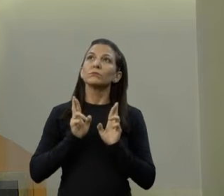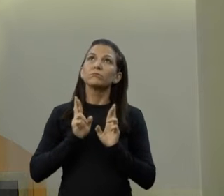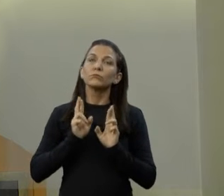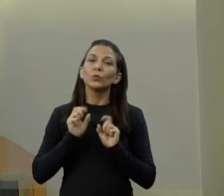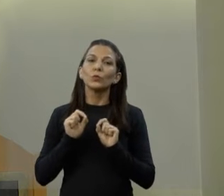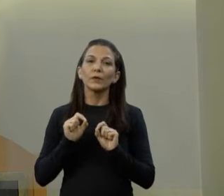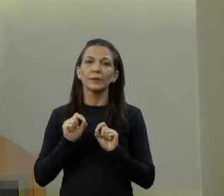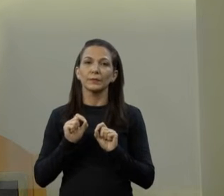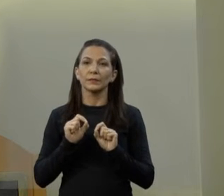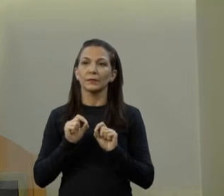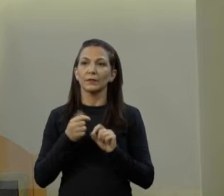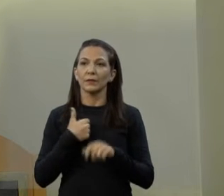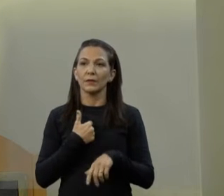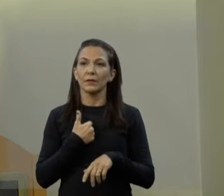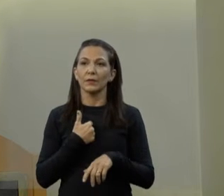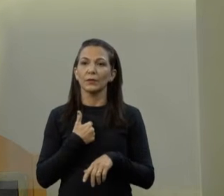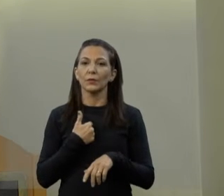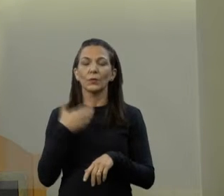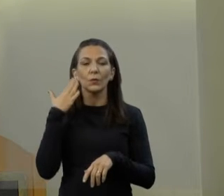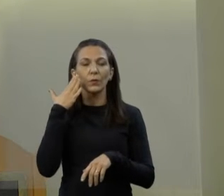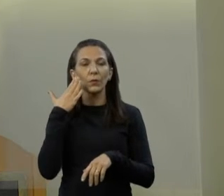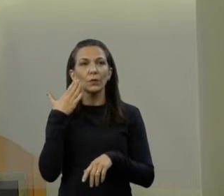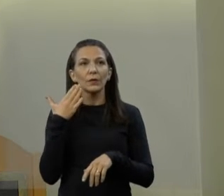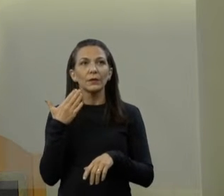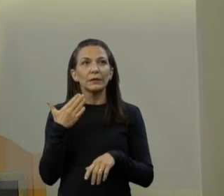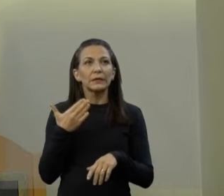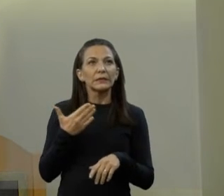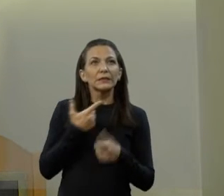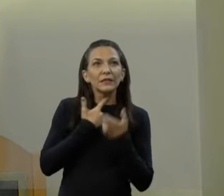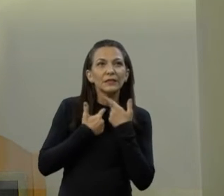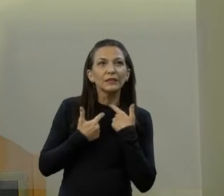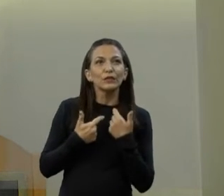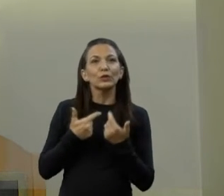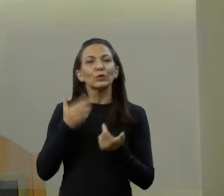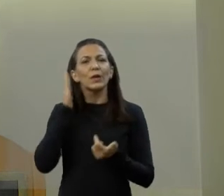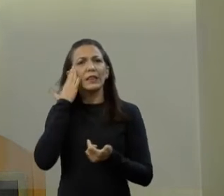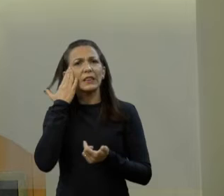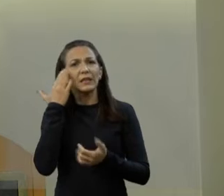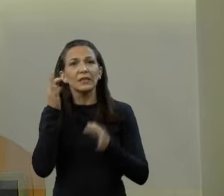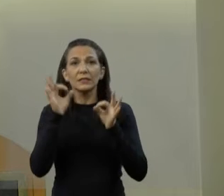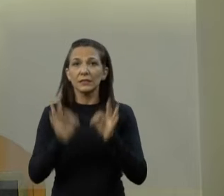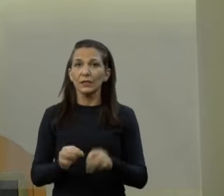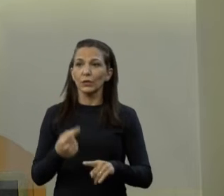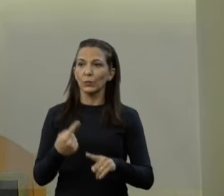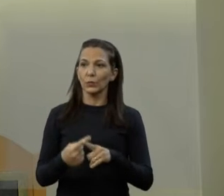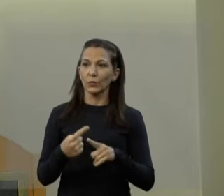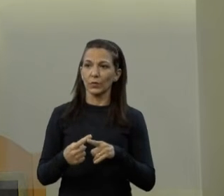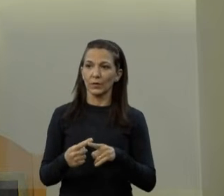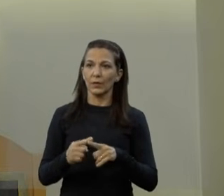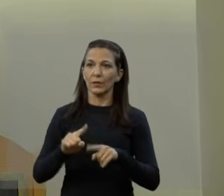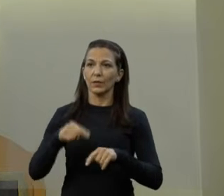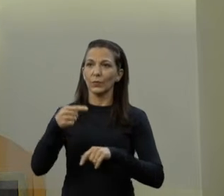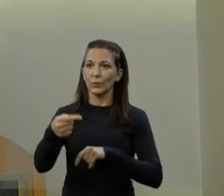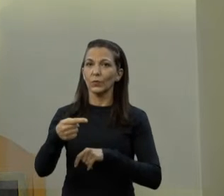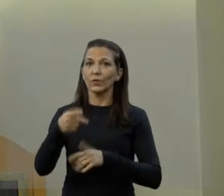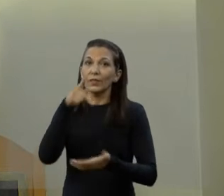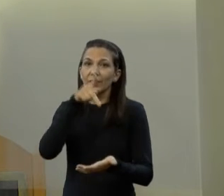eu não seja mal interpretado é porque na era da pós-verdade